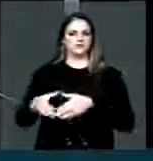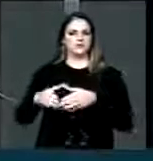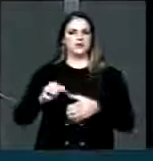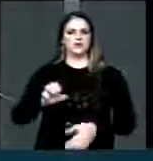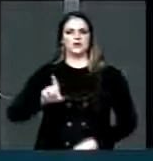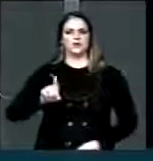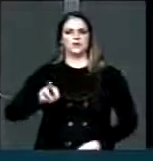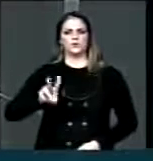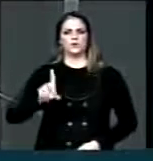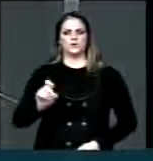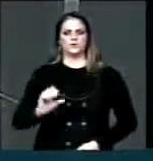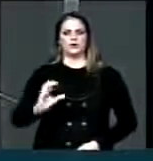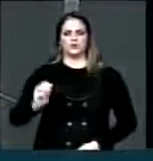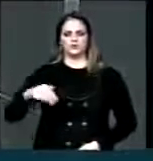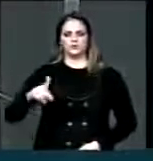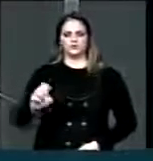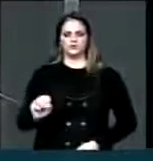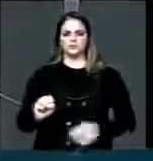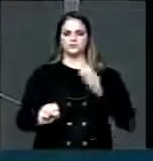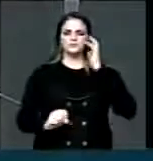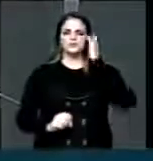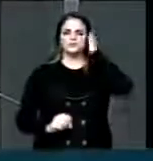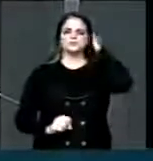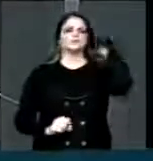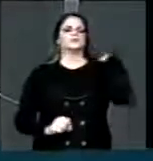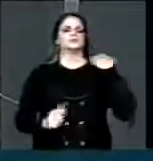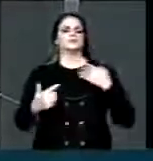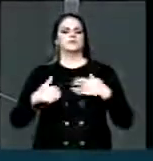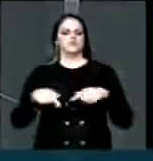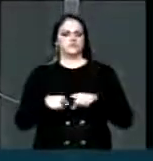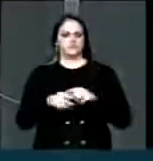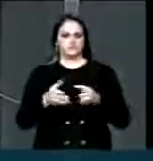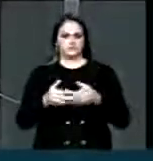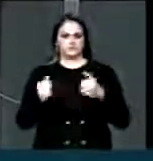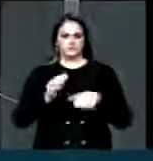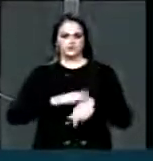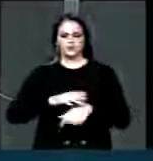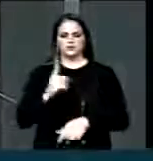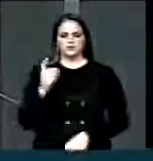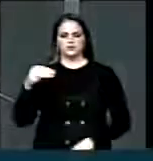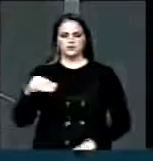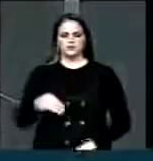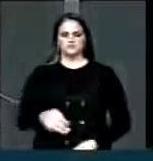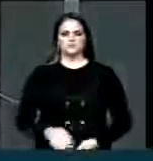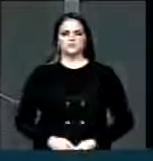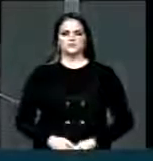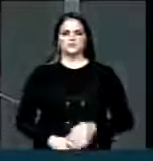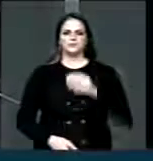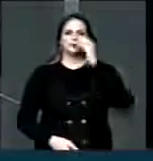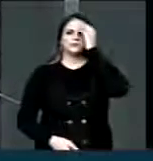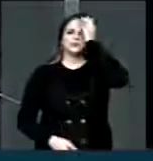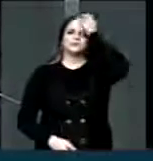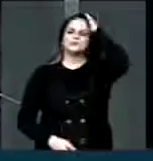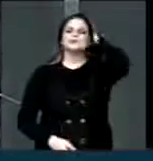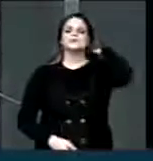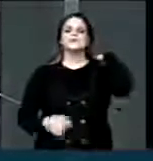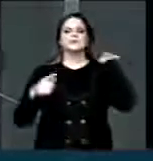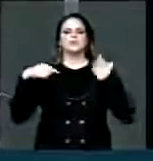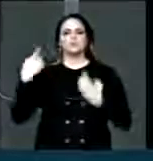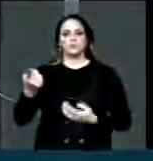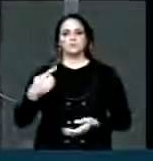Eduardo Campos, governador de Pernambuco, aliás, eu até pediria mais um minuto a Vossa Excelência, porque no grande expediente hoje eu